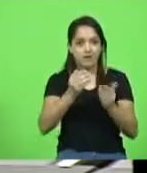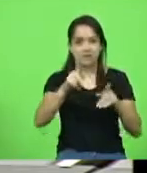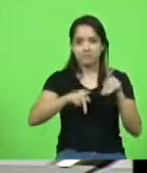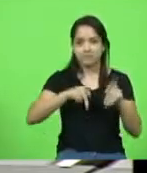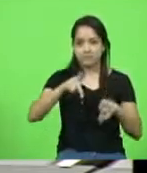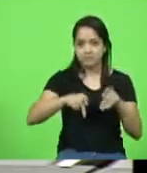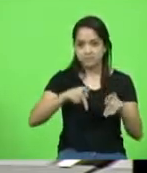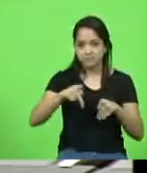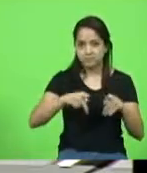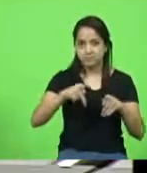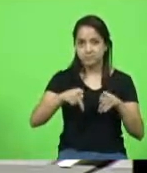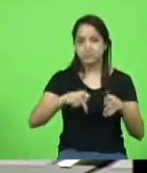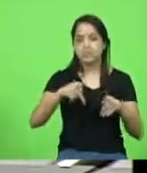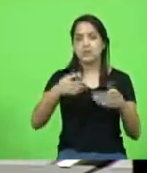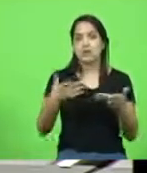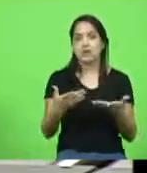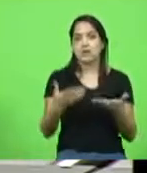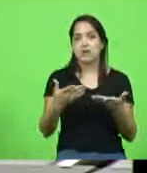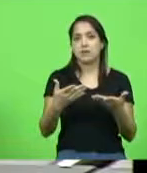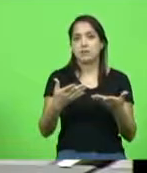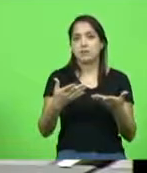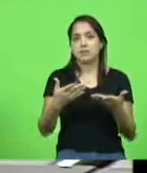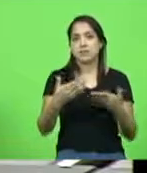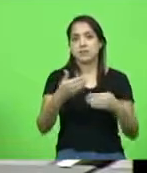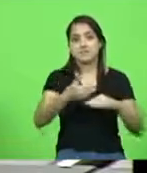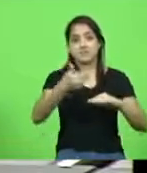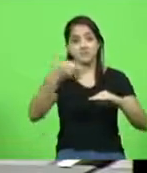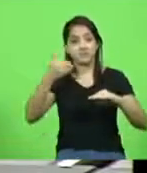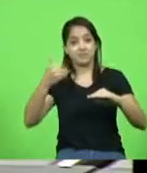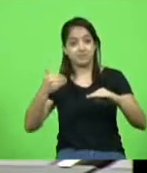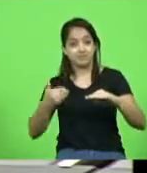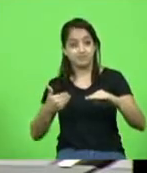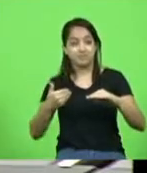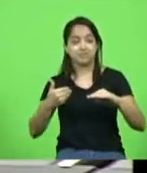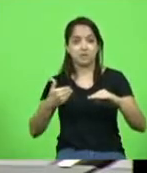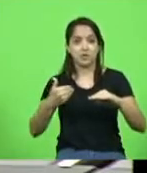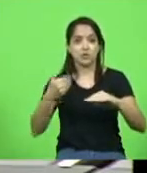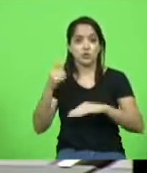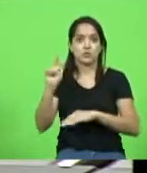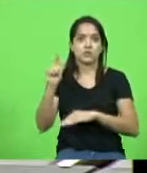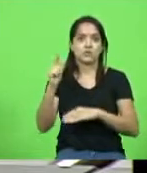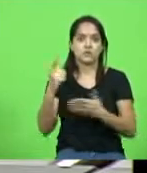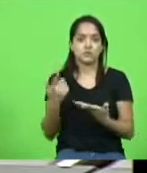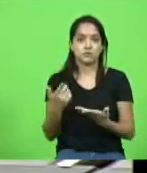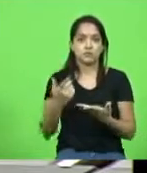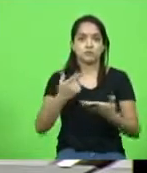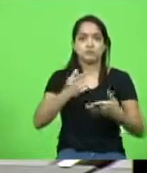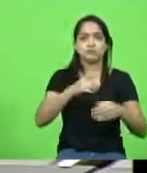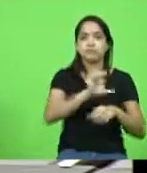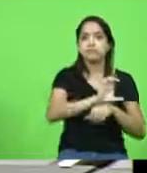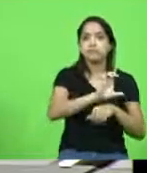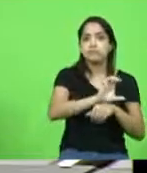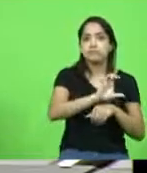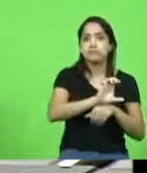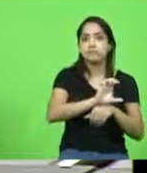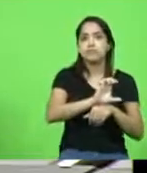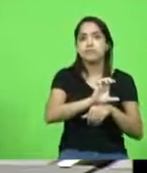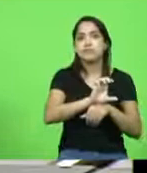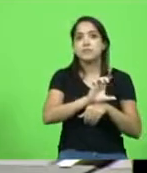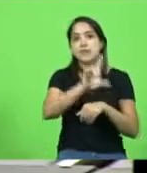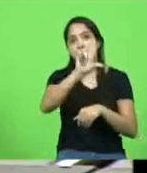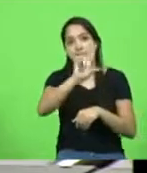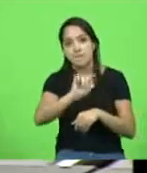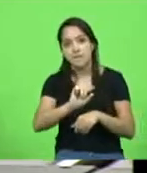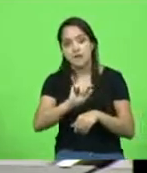E aí estamos atrás até de Goiás que tem a um pouco menos de 1 milhão